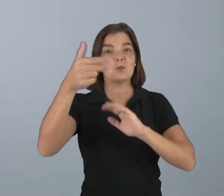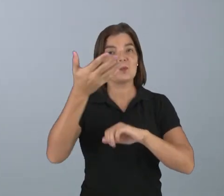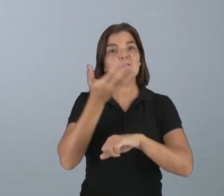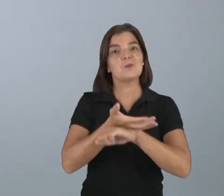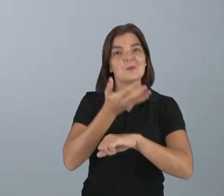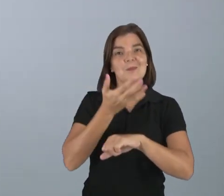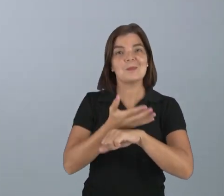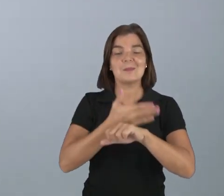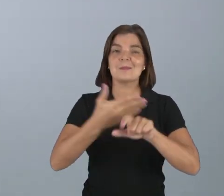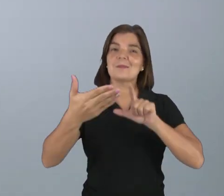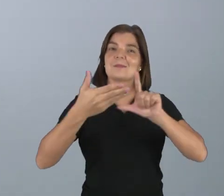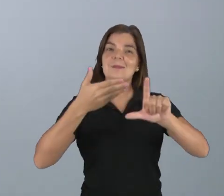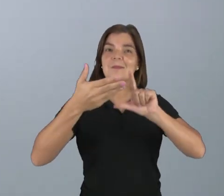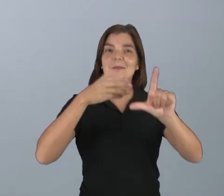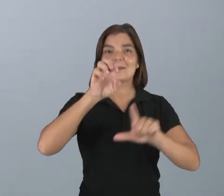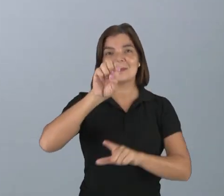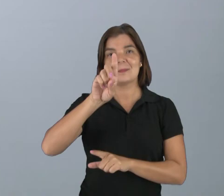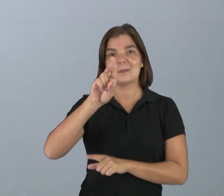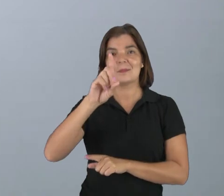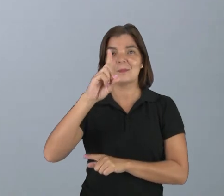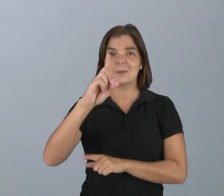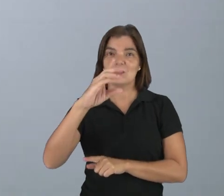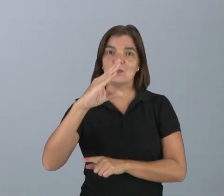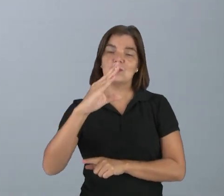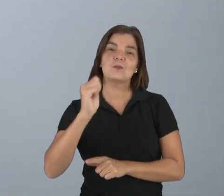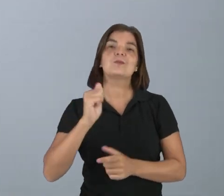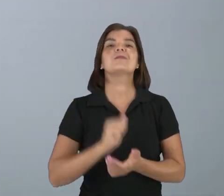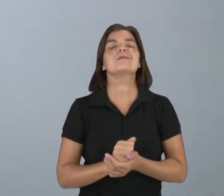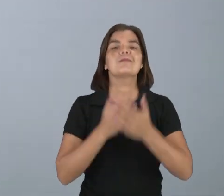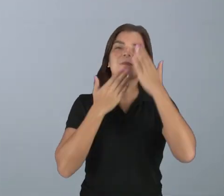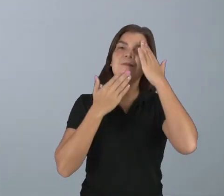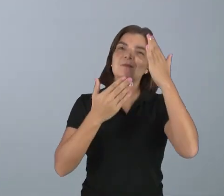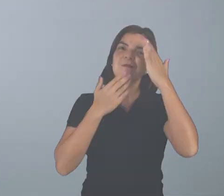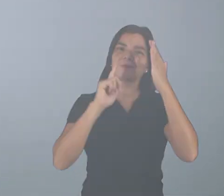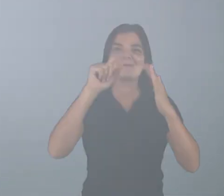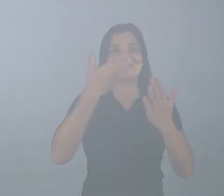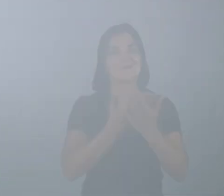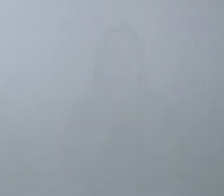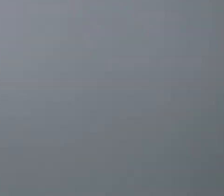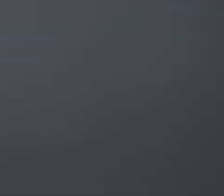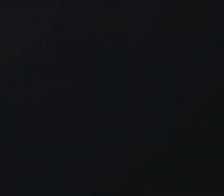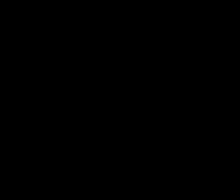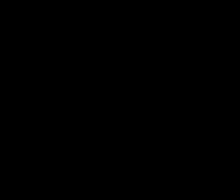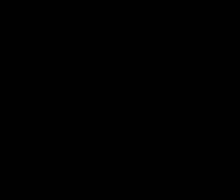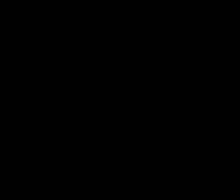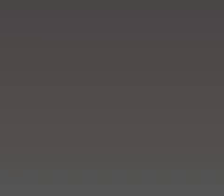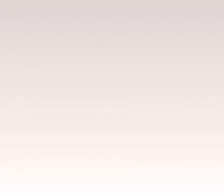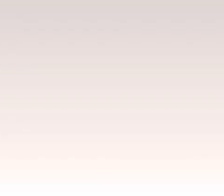componente curricular, basta acessar a plataforma Eduque. Muito obrigado e até a próxima!